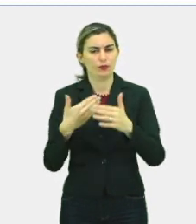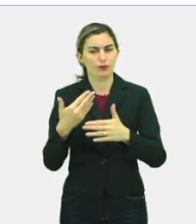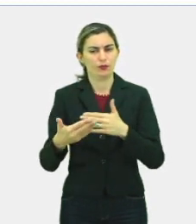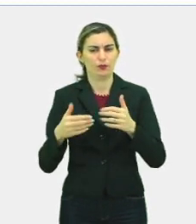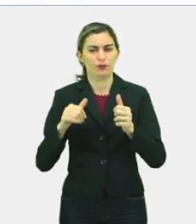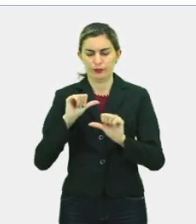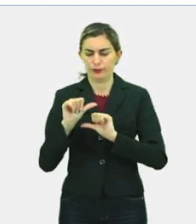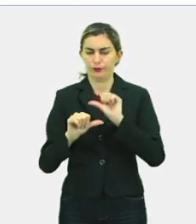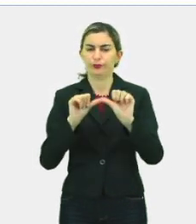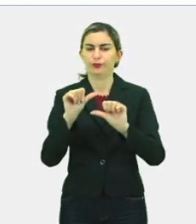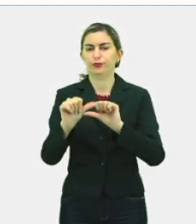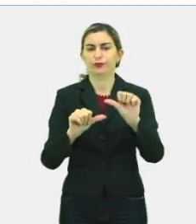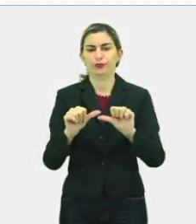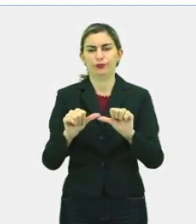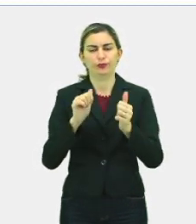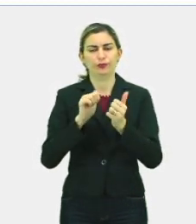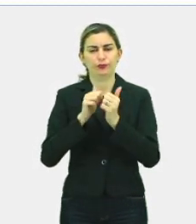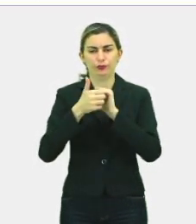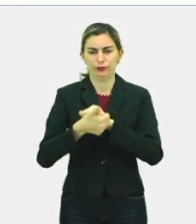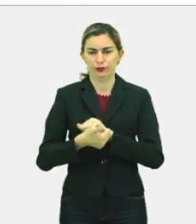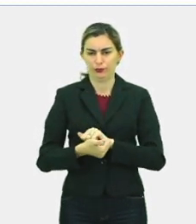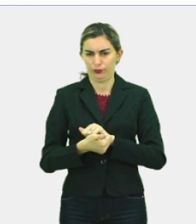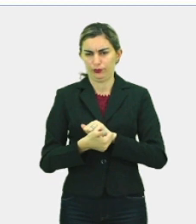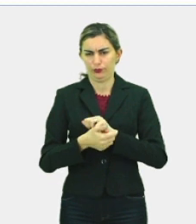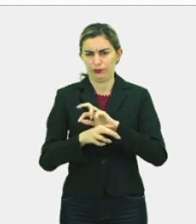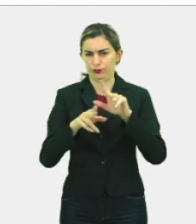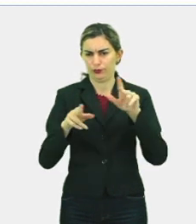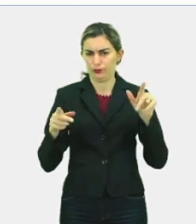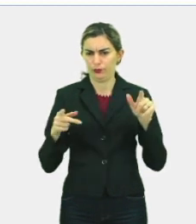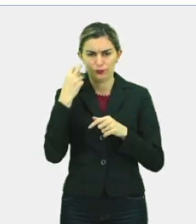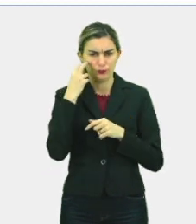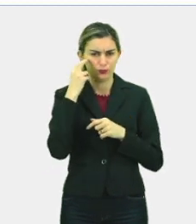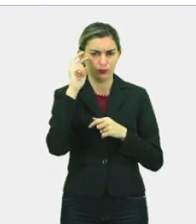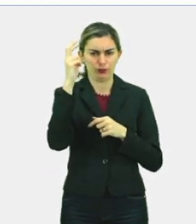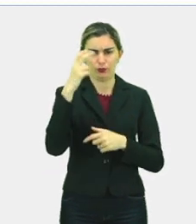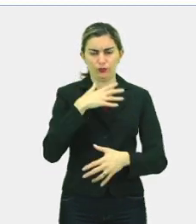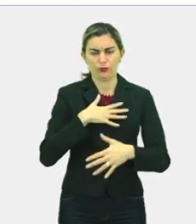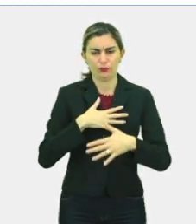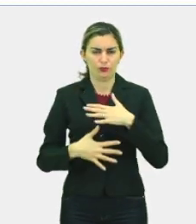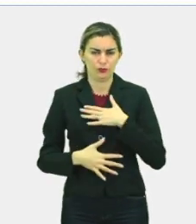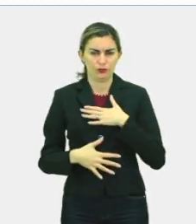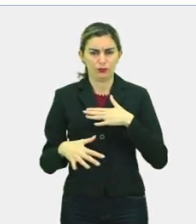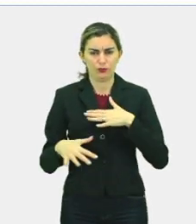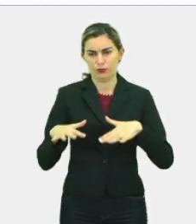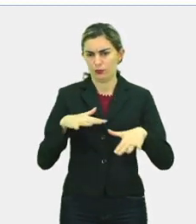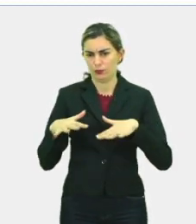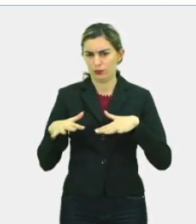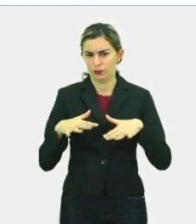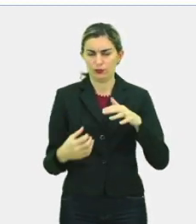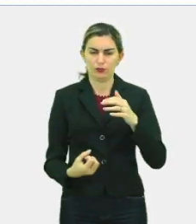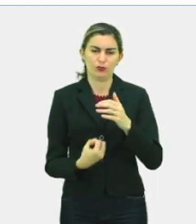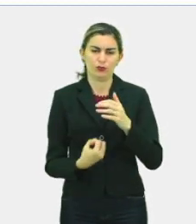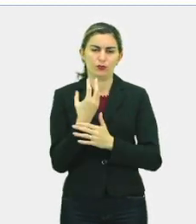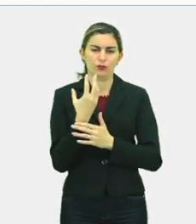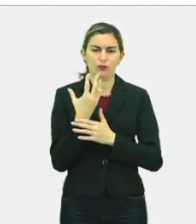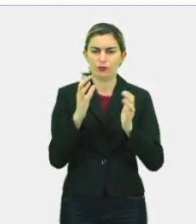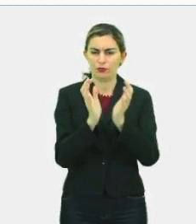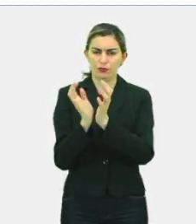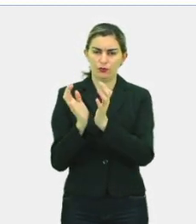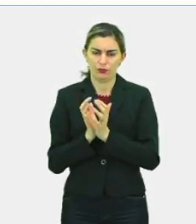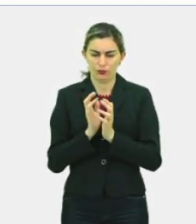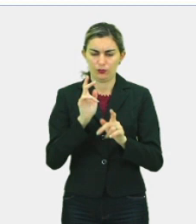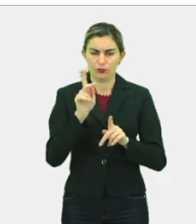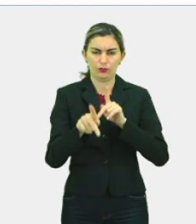processo de modificação, de uma esportivização de elementos da cultura corporal de movimentos, originalmente das